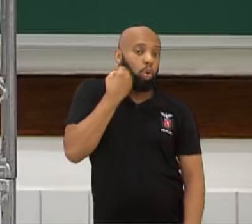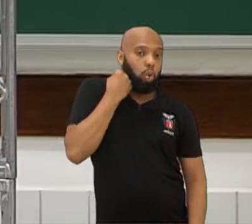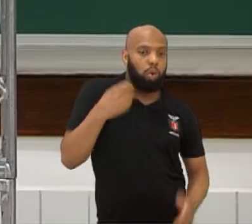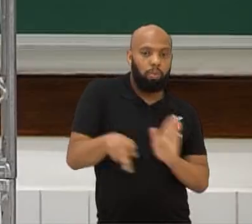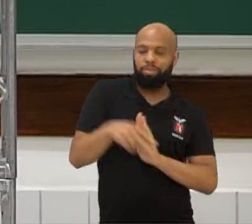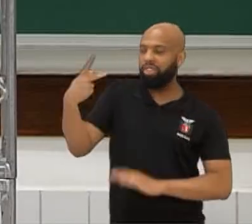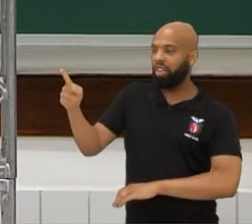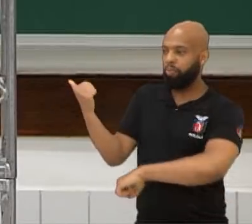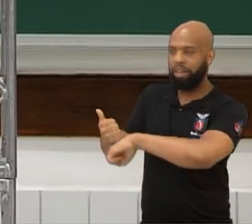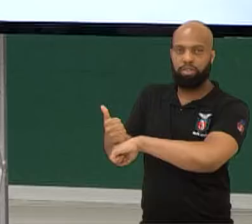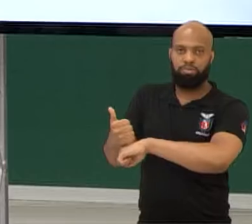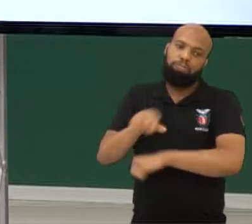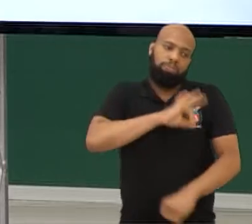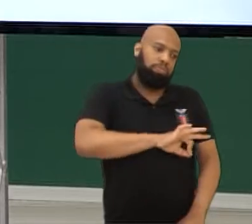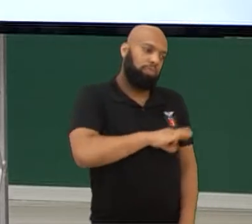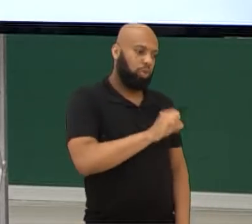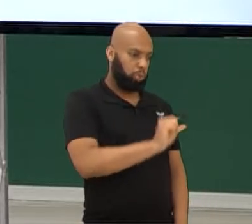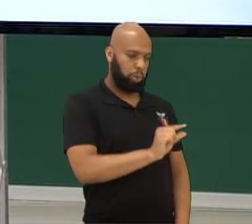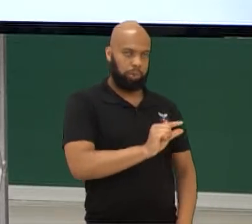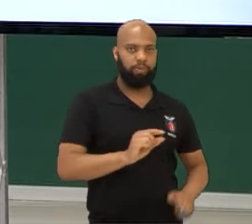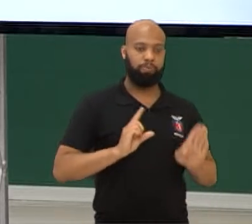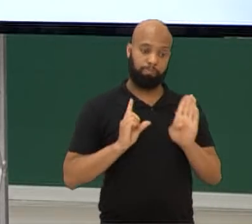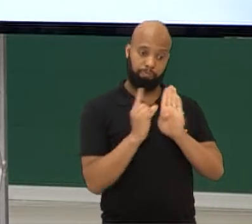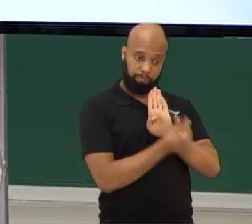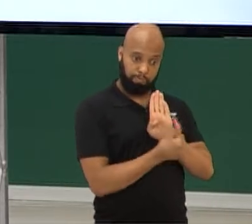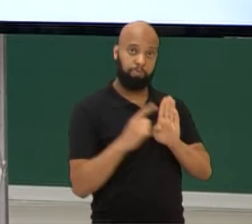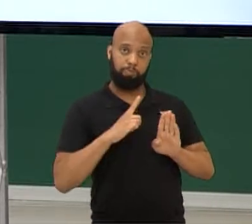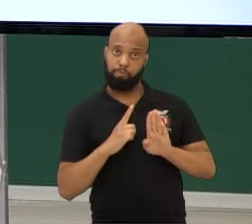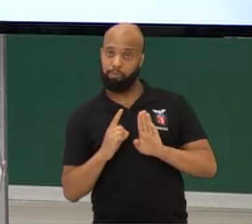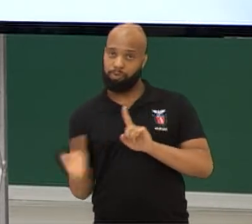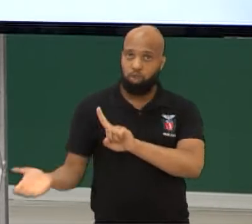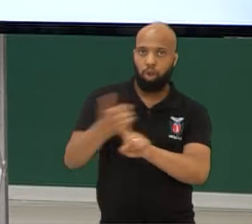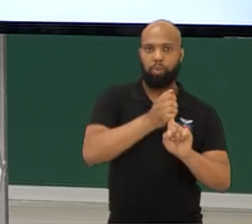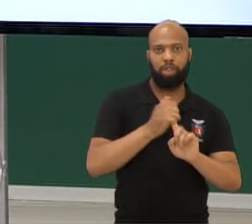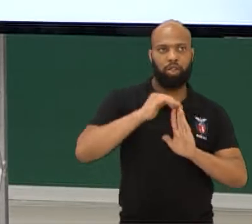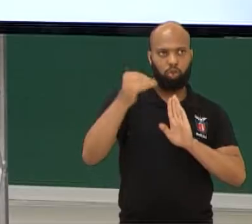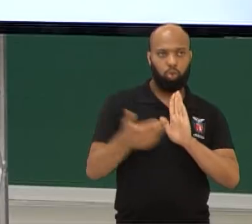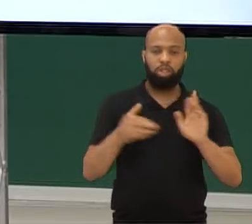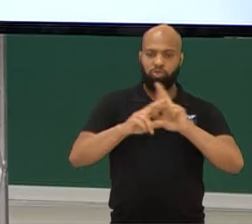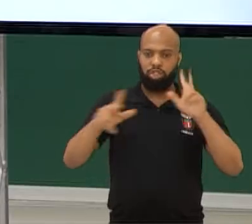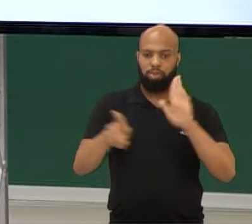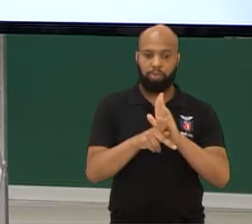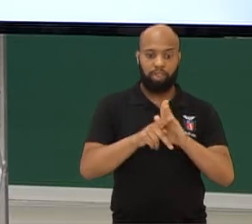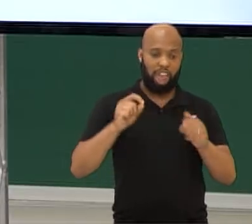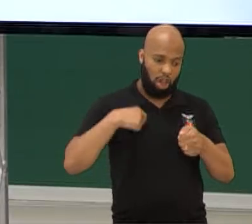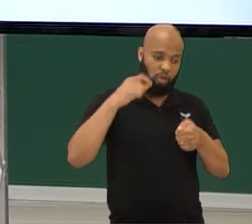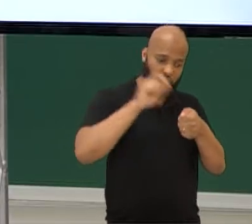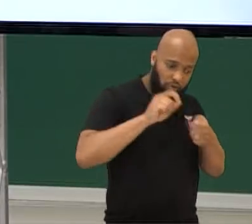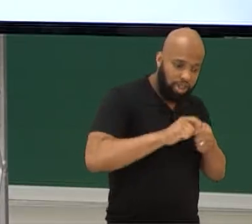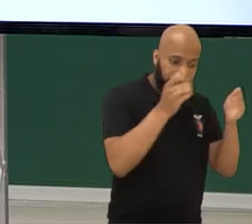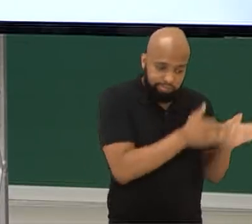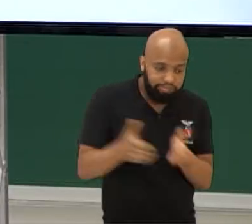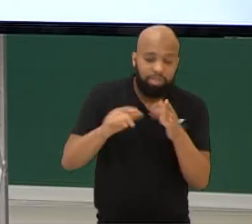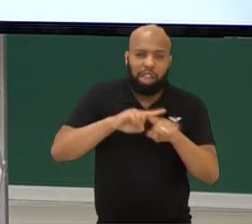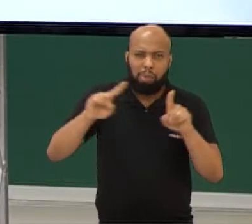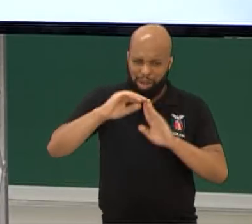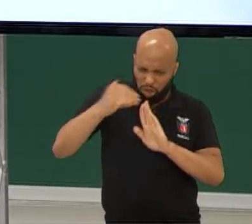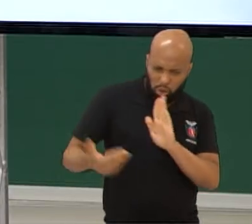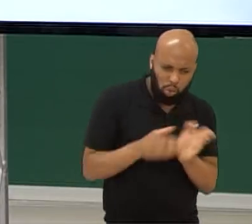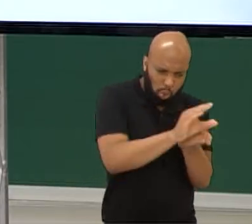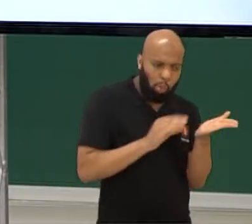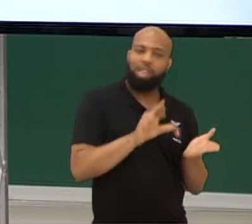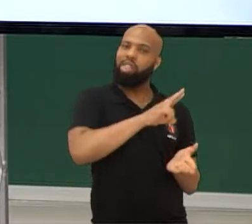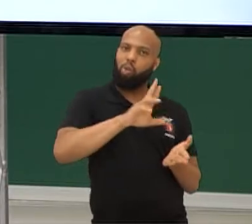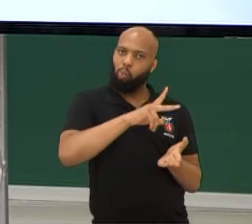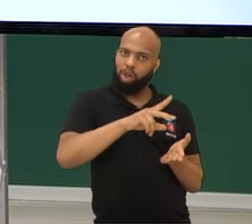dessa exploração, vai para a burguesia. Então, essa diferença entre o que o trabalhador produz e o que ele recebe da sua produção